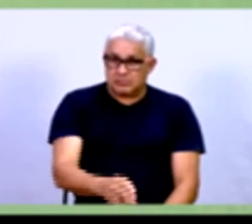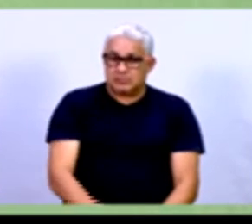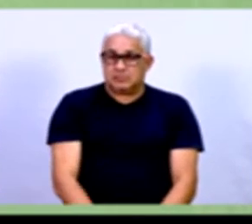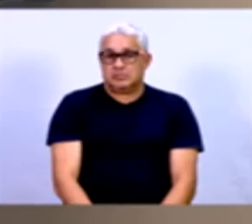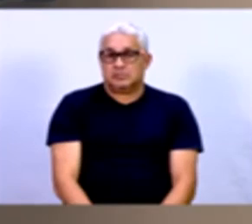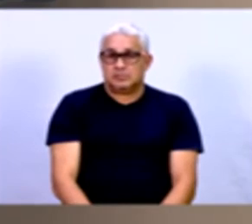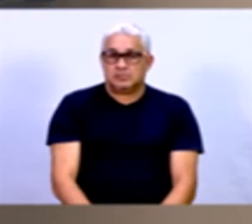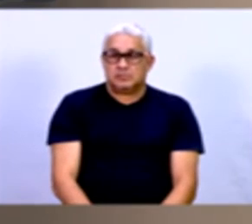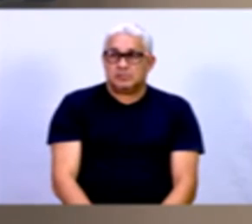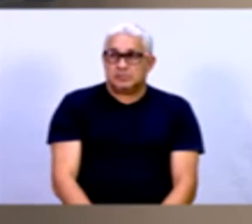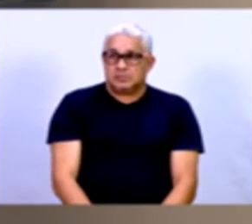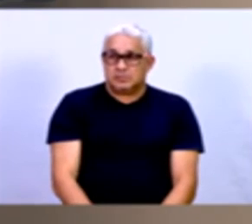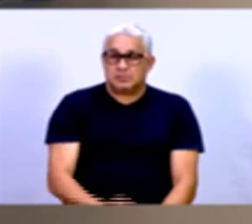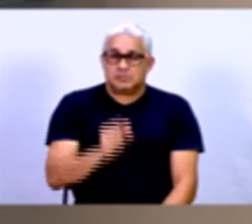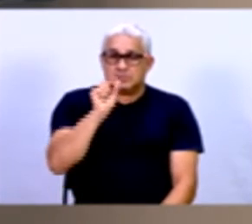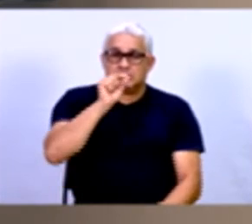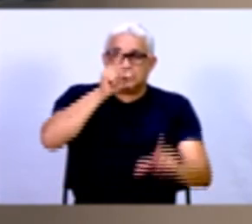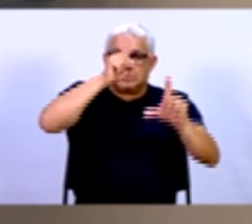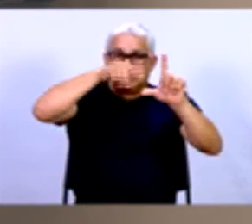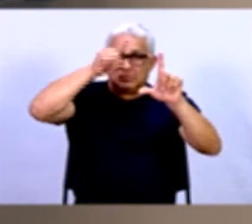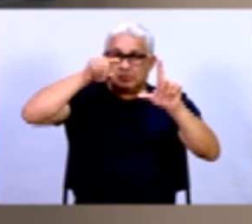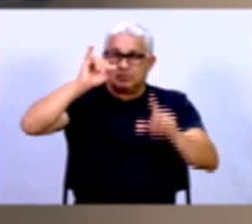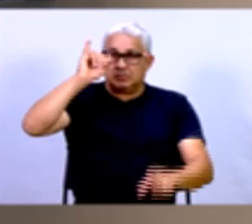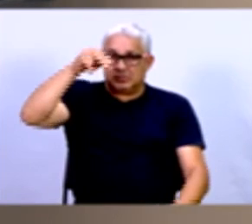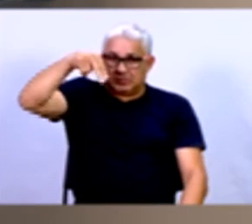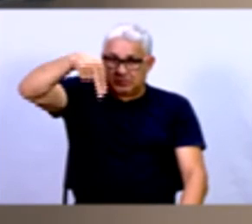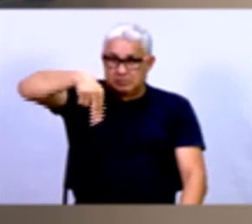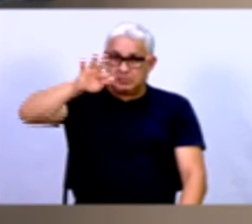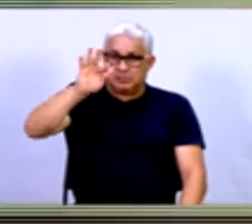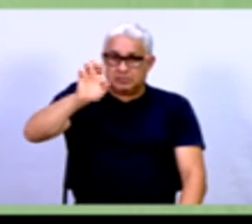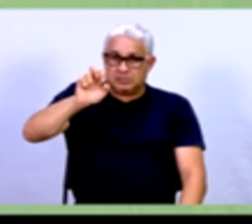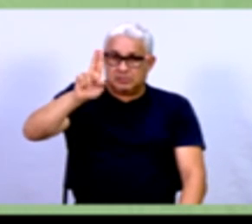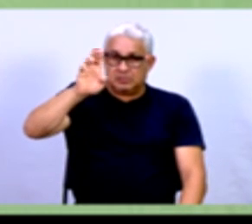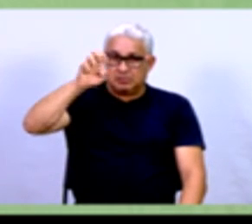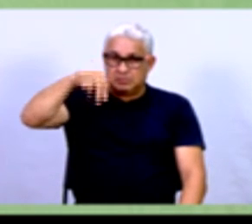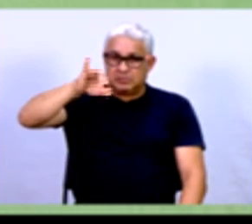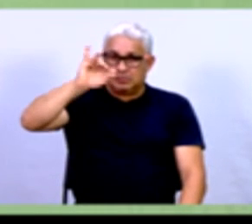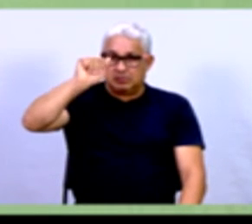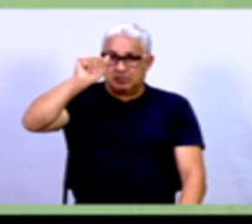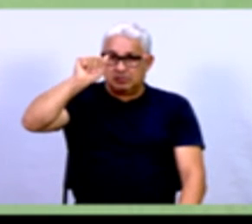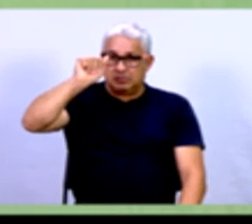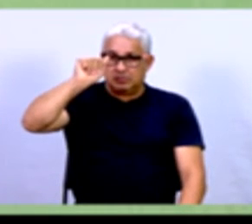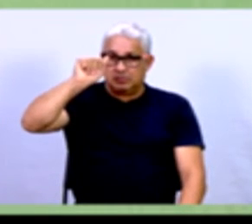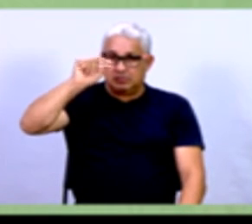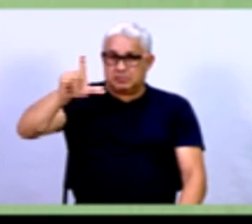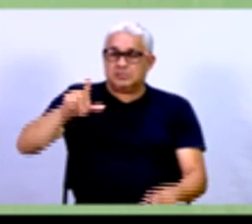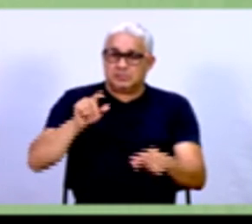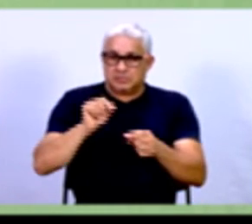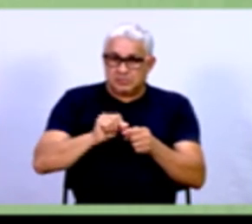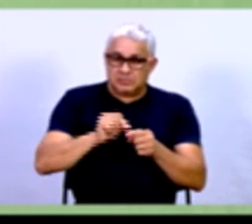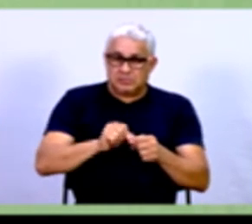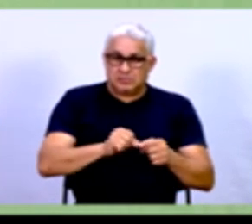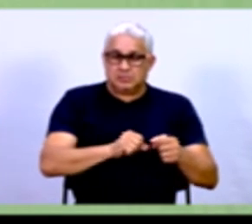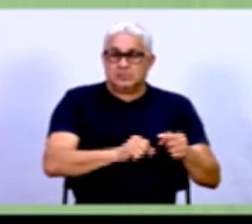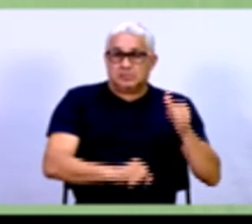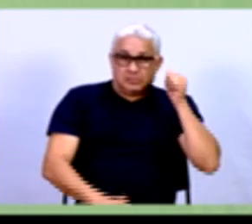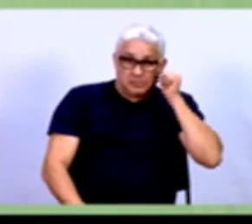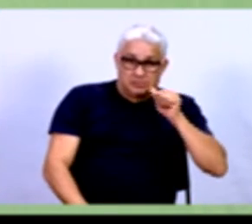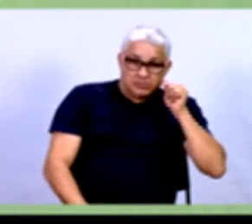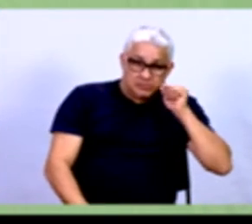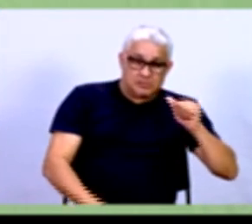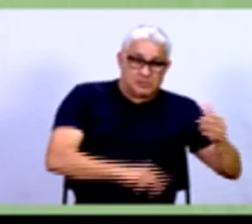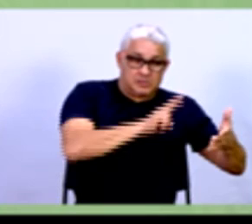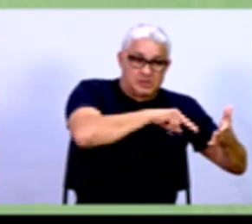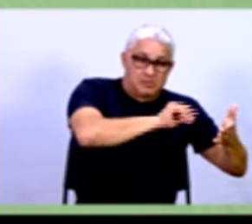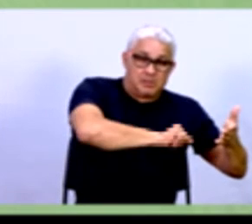O que a estatística inferencial faz? Olha que legal. As mulheres leem, em média, 1 livro a mais por